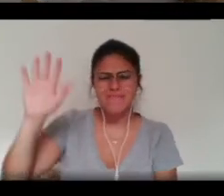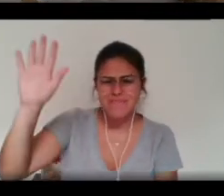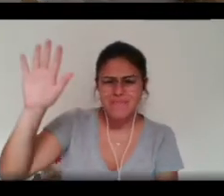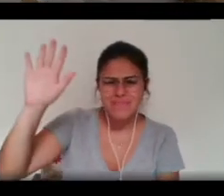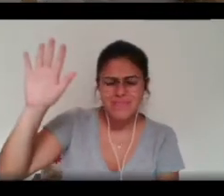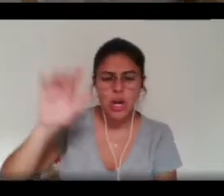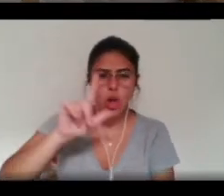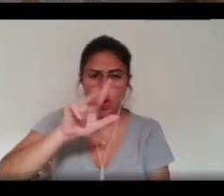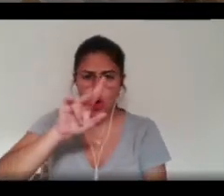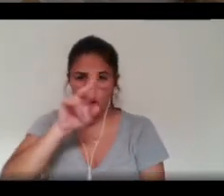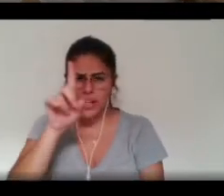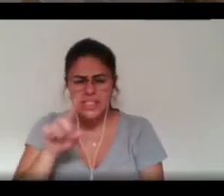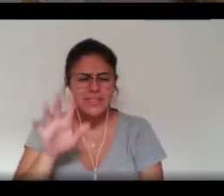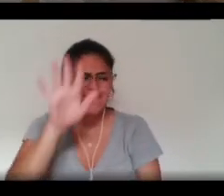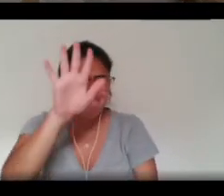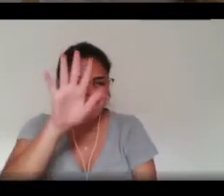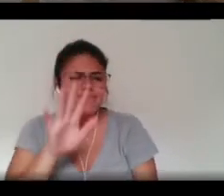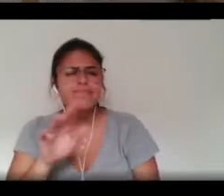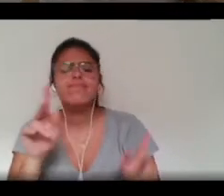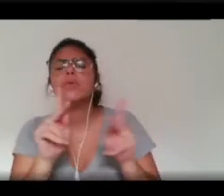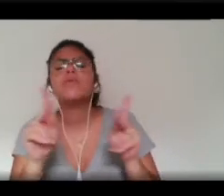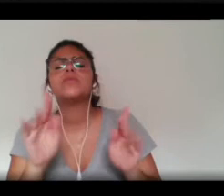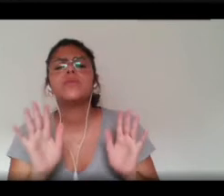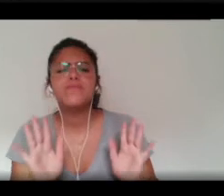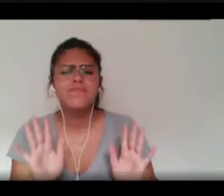Ô, professora, Oi.